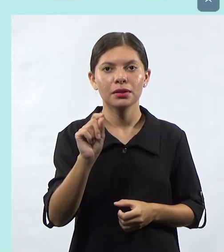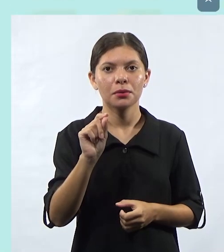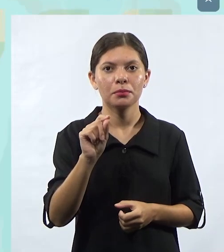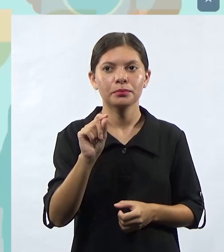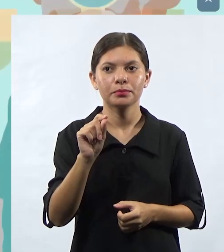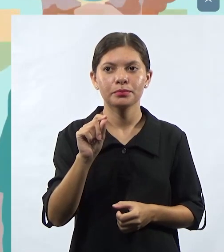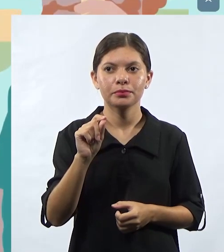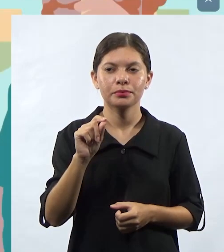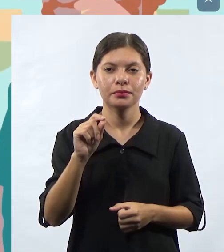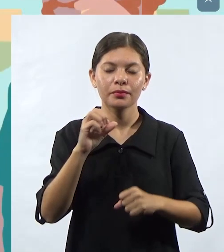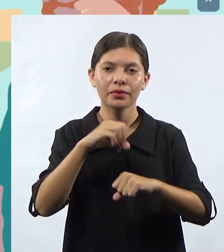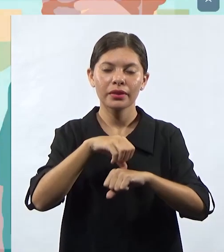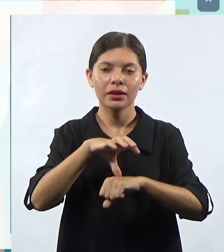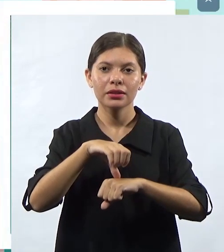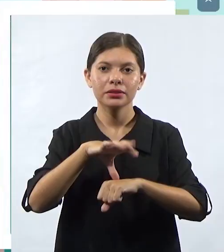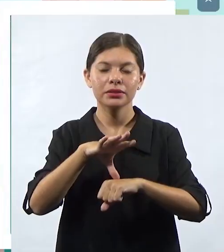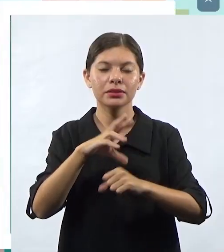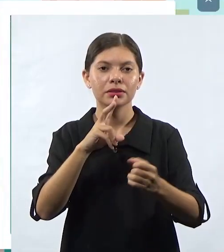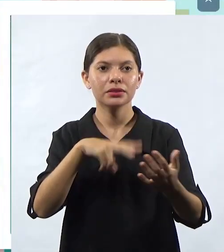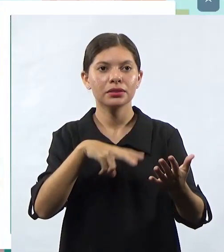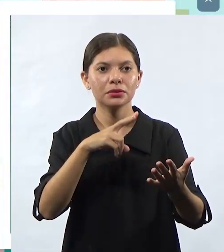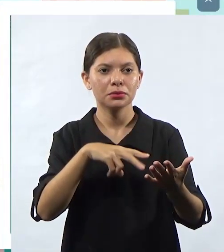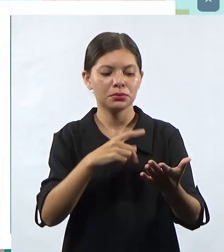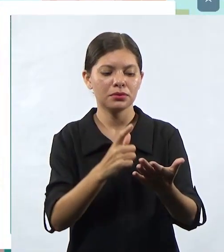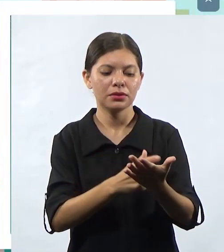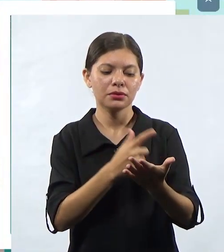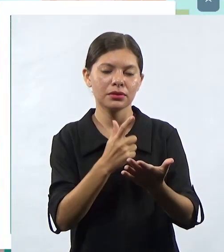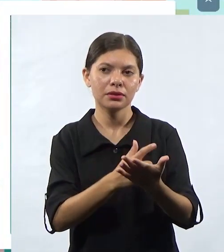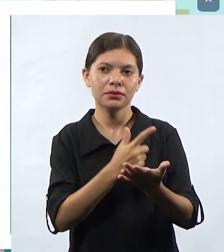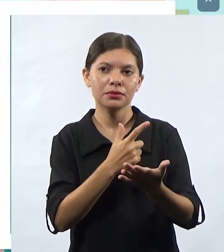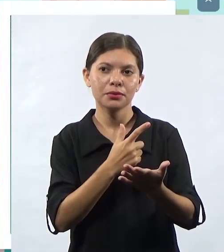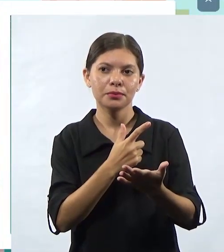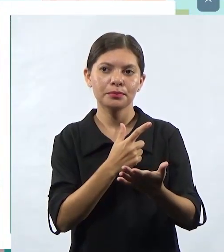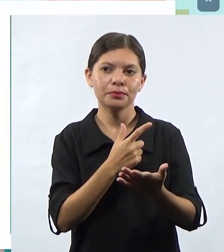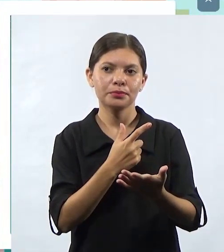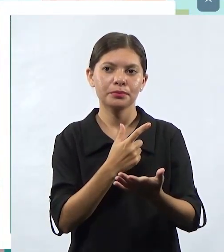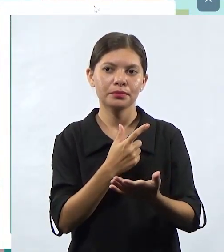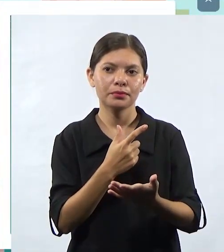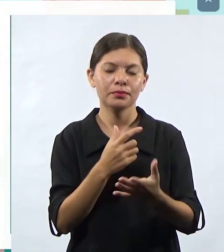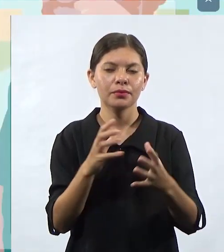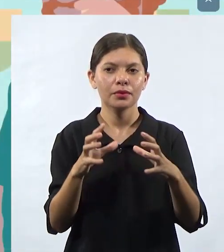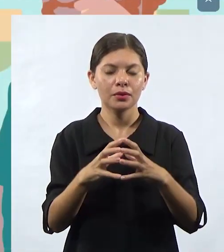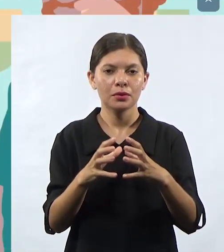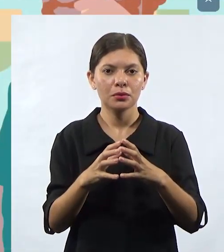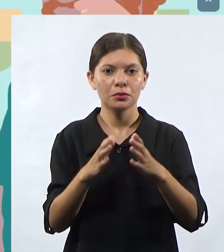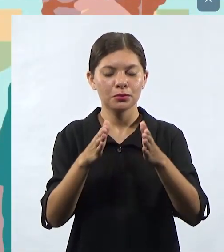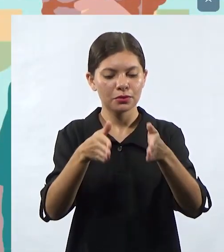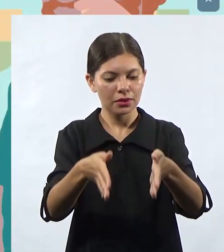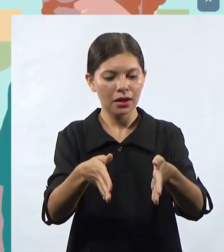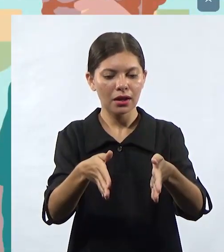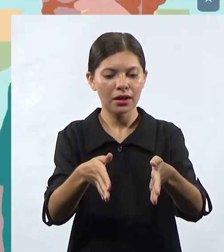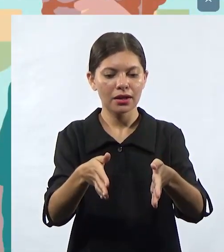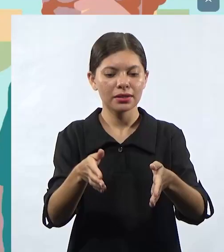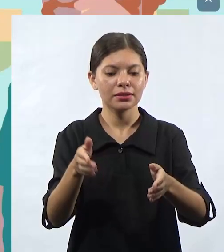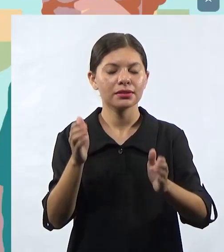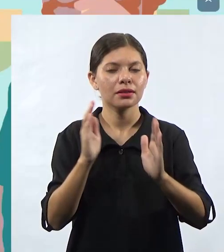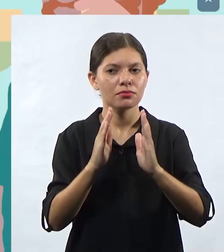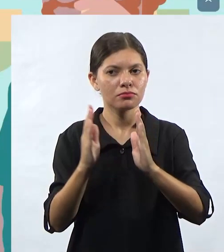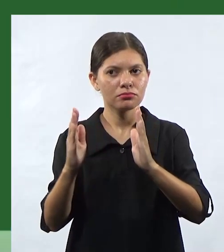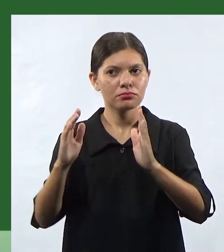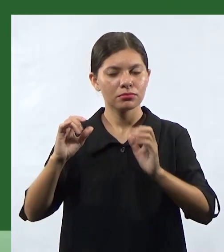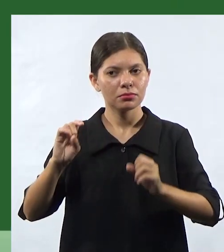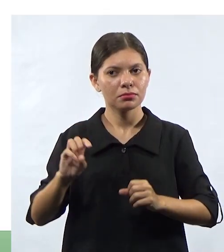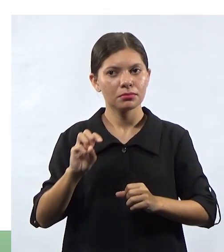né? São as nossas dicas de leitura, que é o livro da Rosalina, que é os grupos focais, que a gente já falou, que está lá na biblioteca